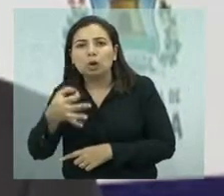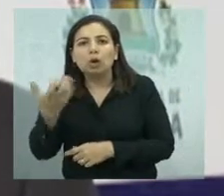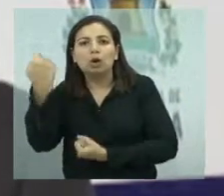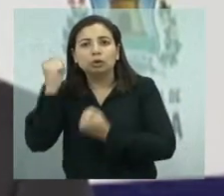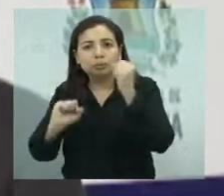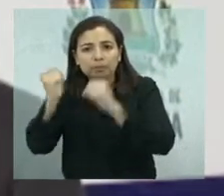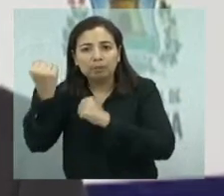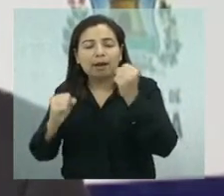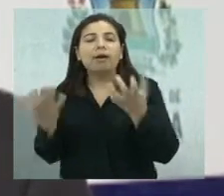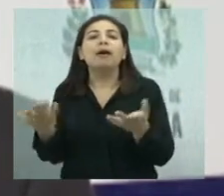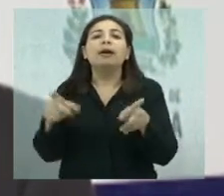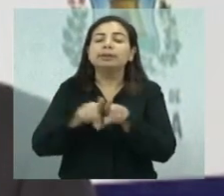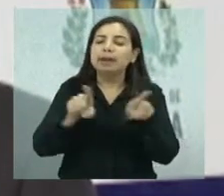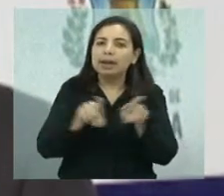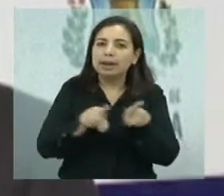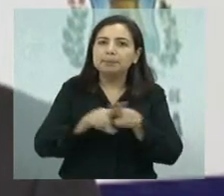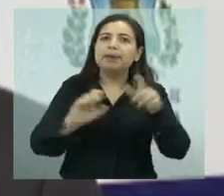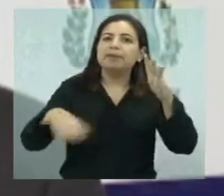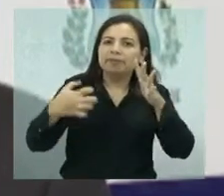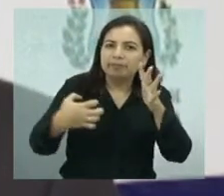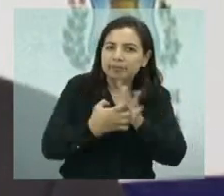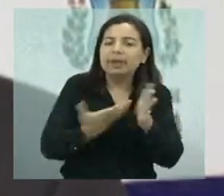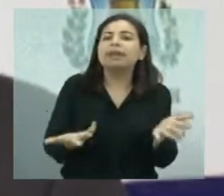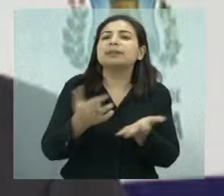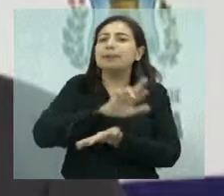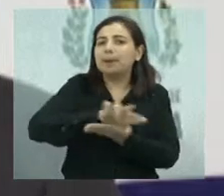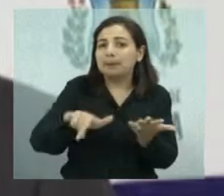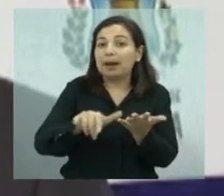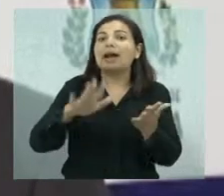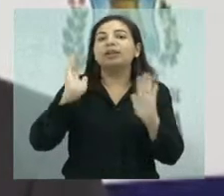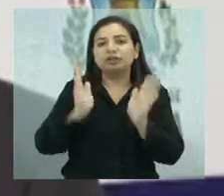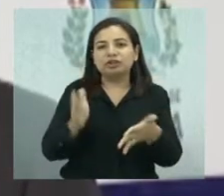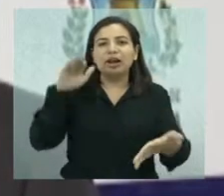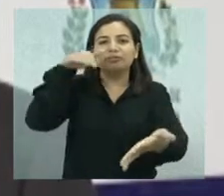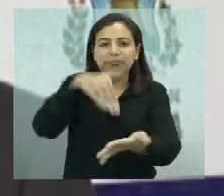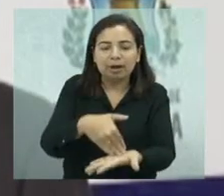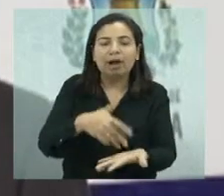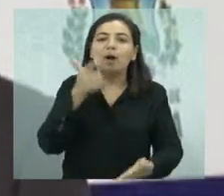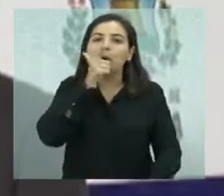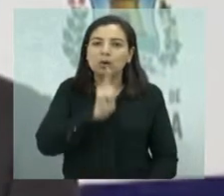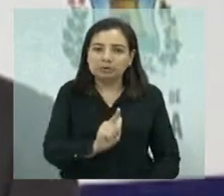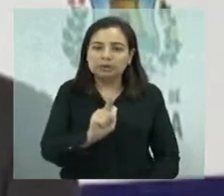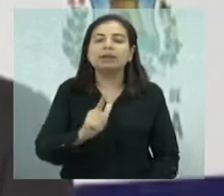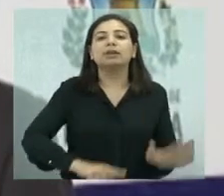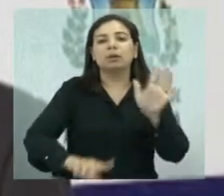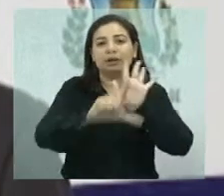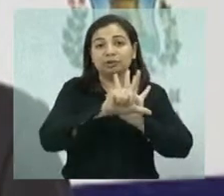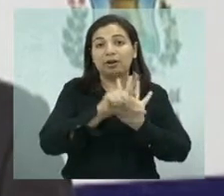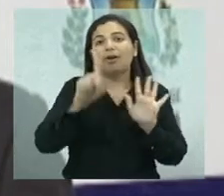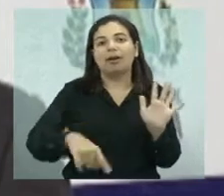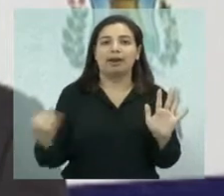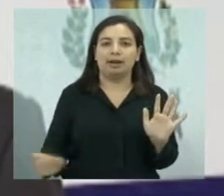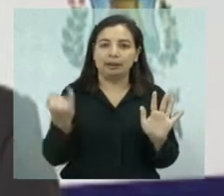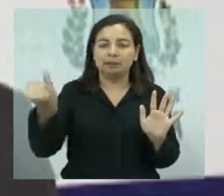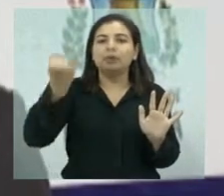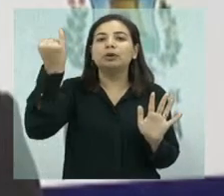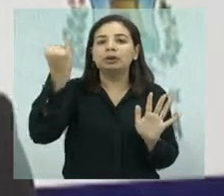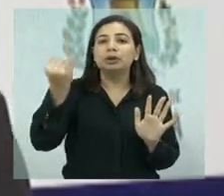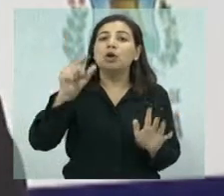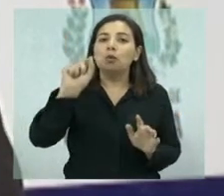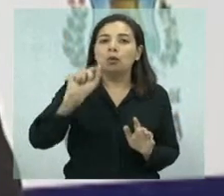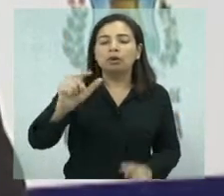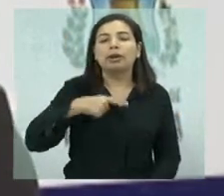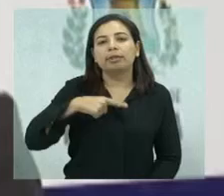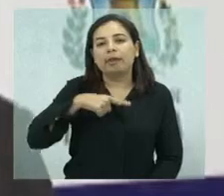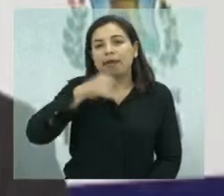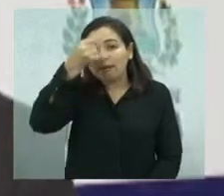movimentos ambientais e, ao final de 2 anos, aprovamos essa legislação que tem sido um instrumento muito importante para o combate à